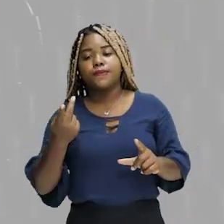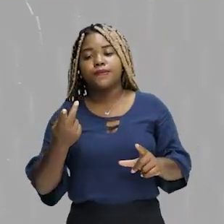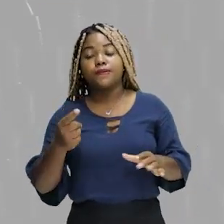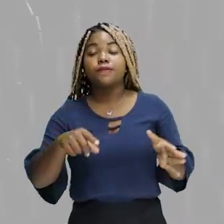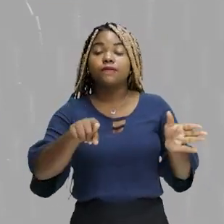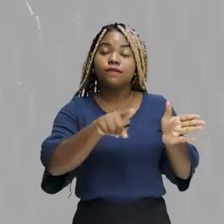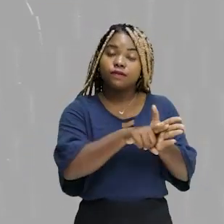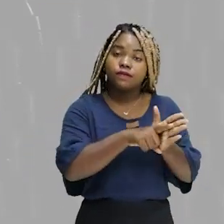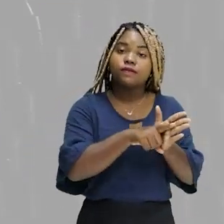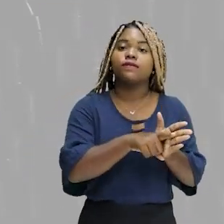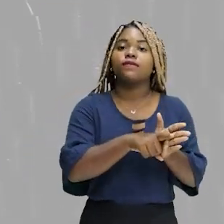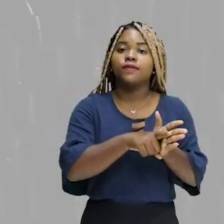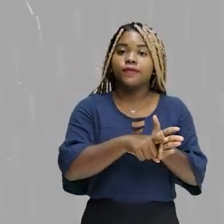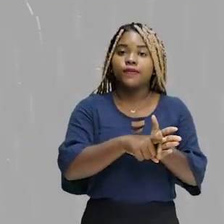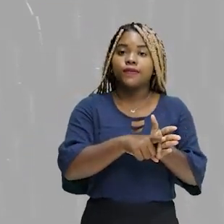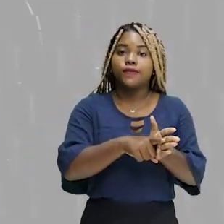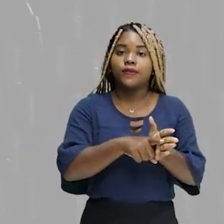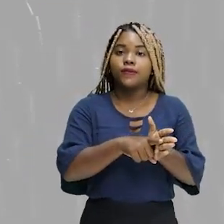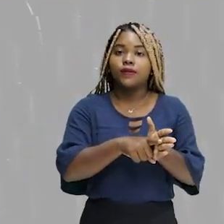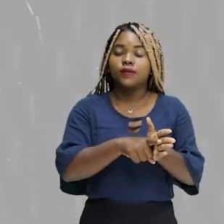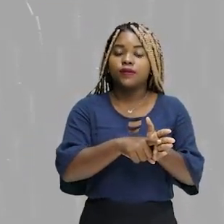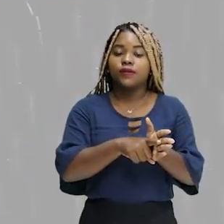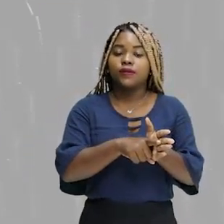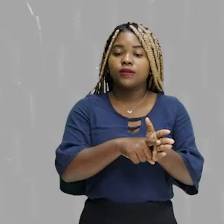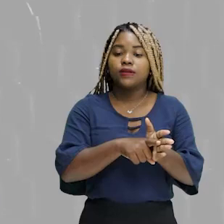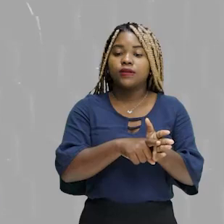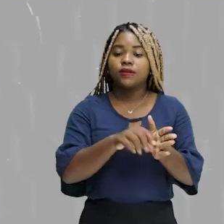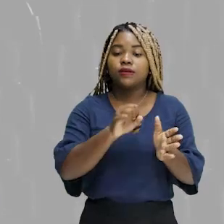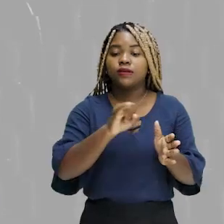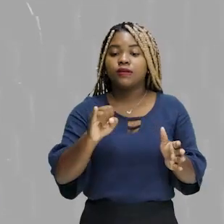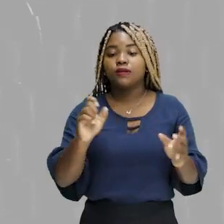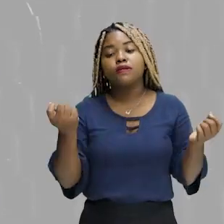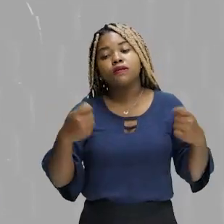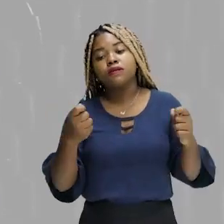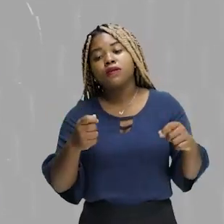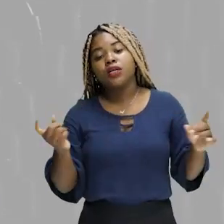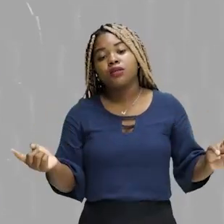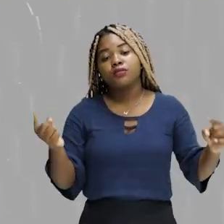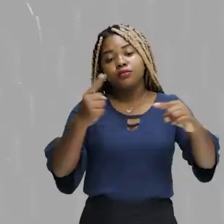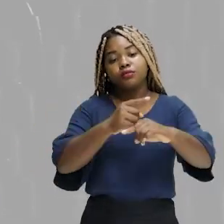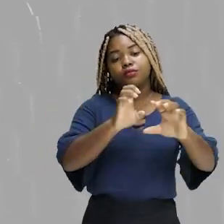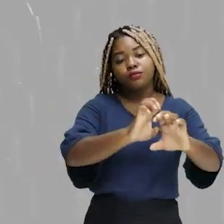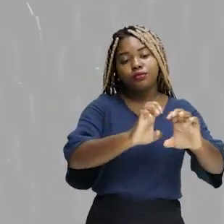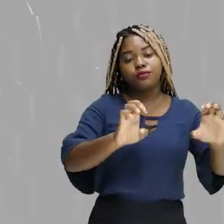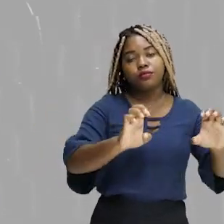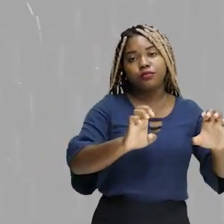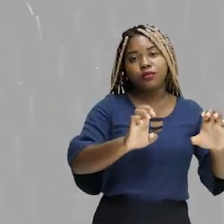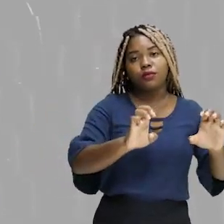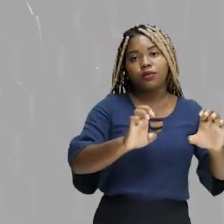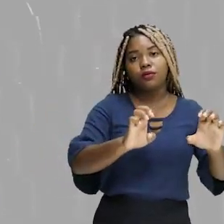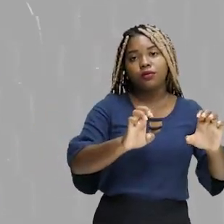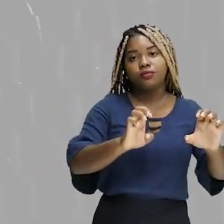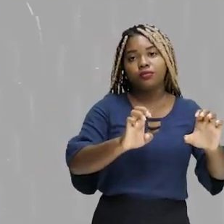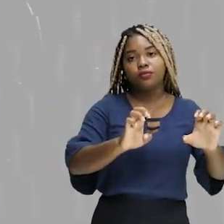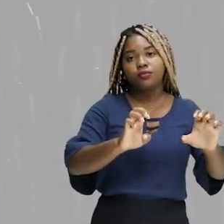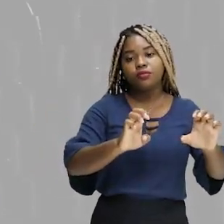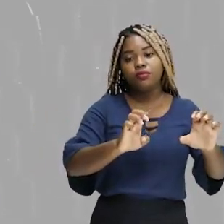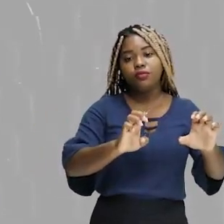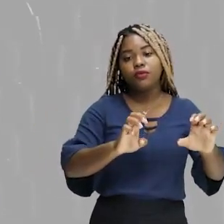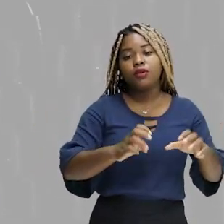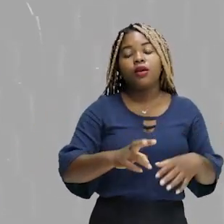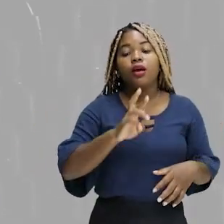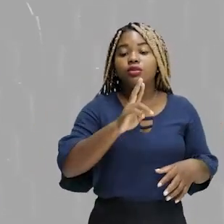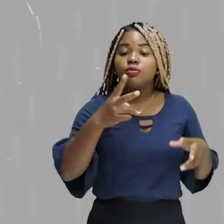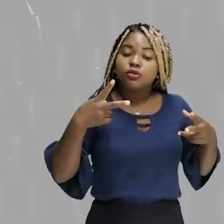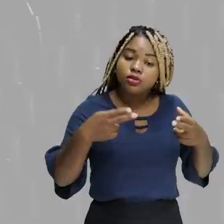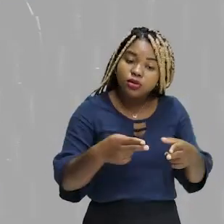negativo, certo? Então, se for necessário inverter, turma, uma equação termoquímica, o valor continua o mesmo, a gente